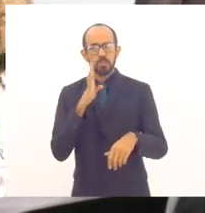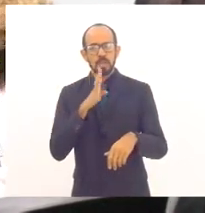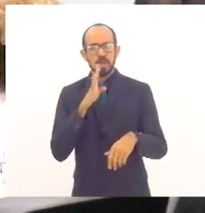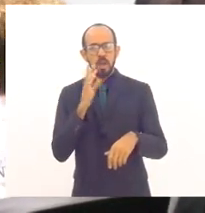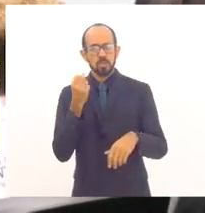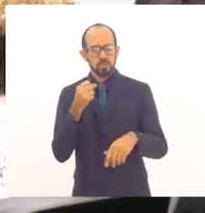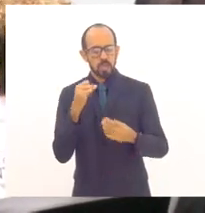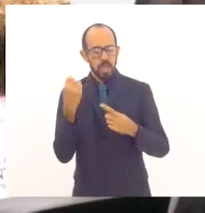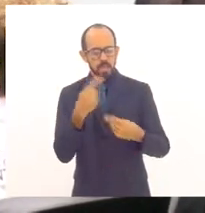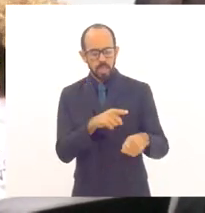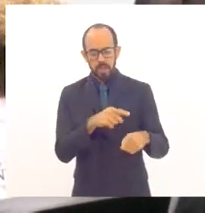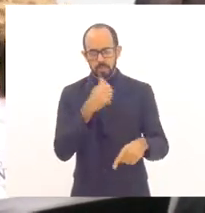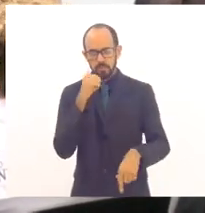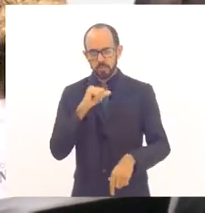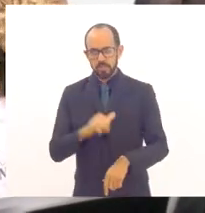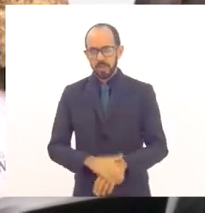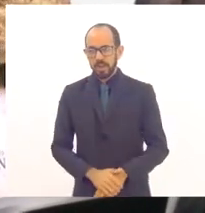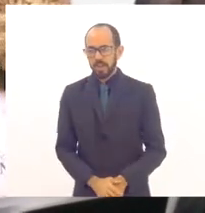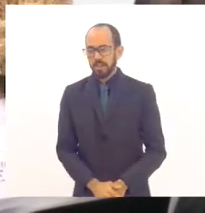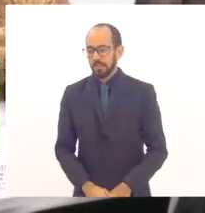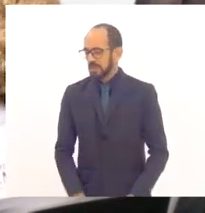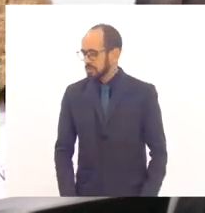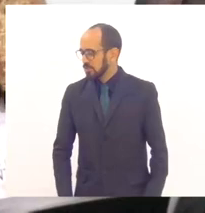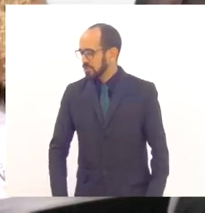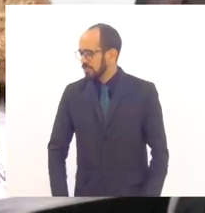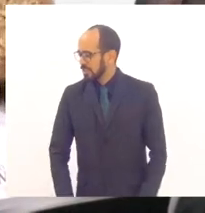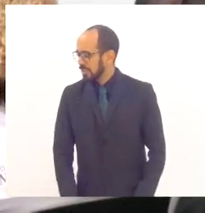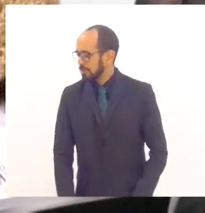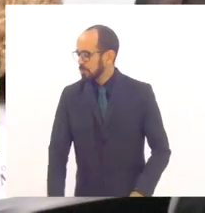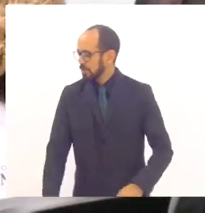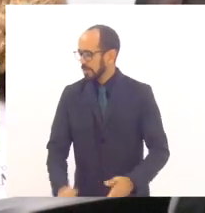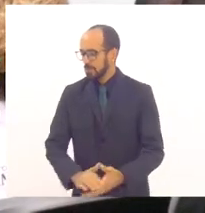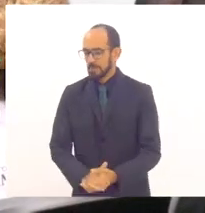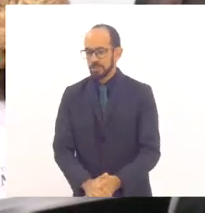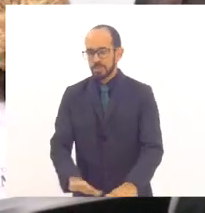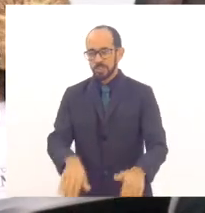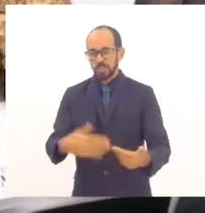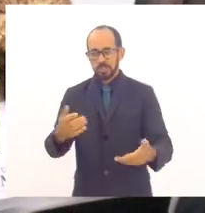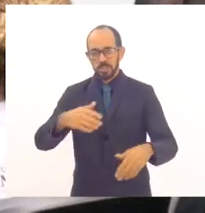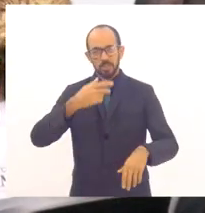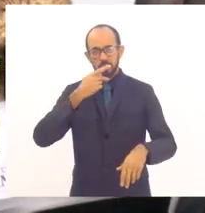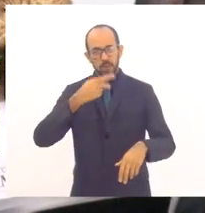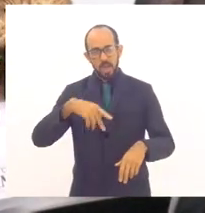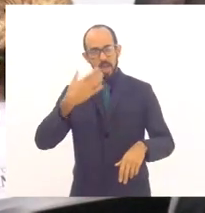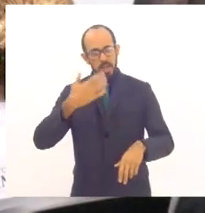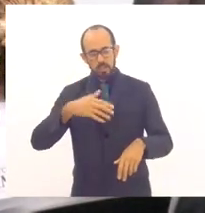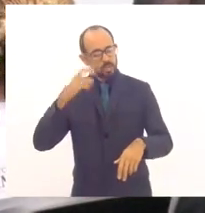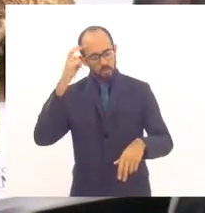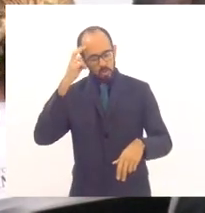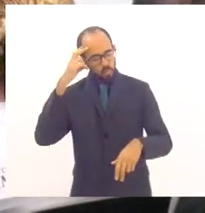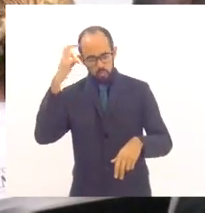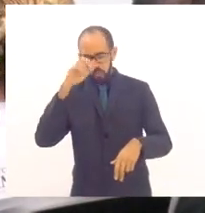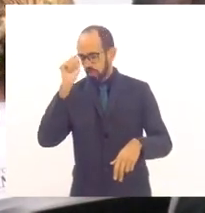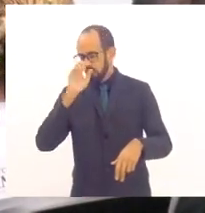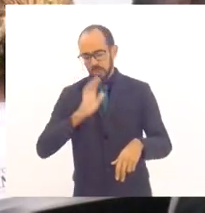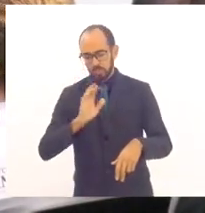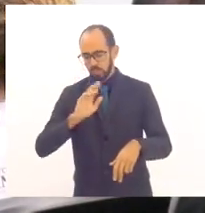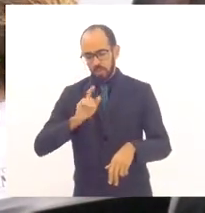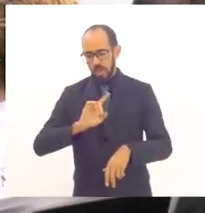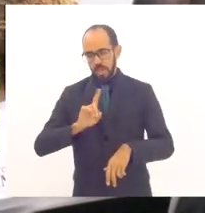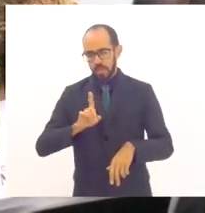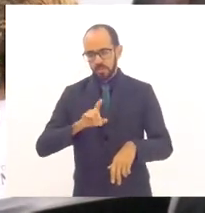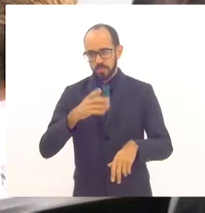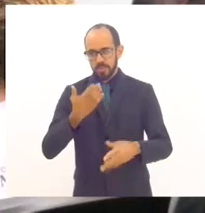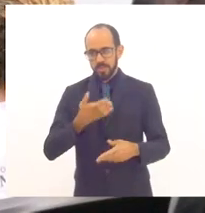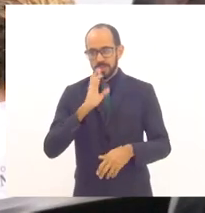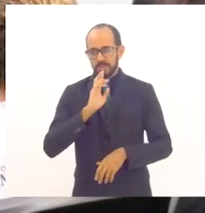mulheres? Eu não estou falando, eu não quero saber se é cultura brasileira ou não. Isso está enraigado já no povo brasileiro. Muito bem. Mas então, eu quero dar a resposta,